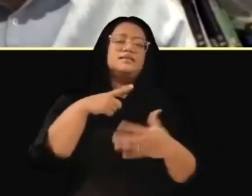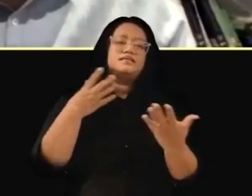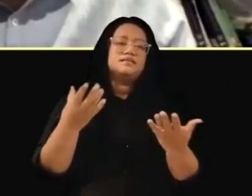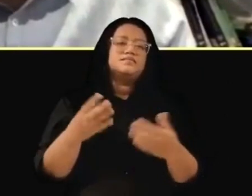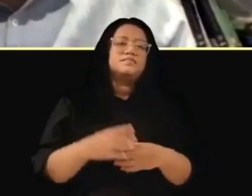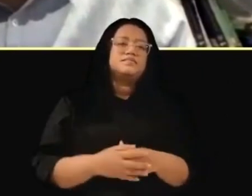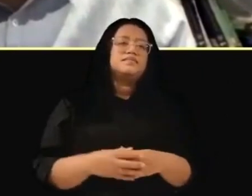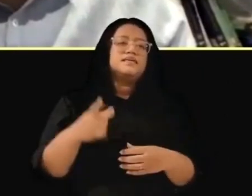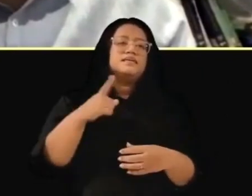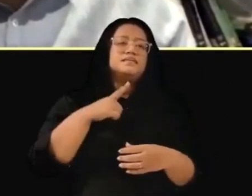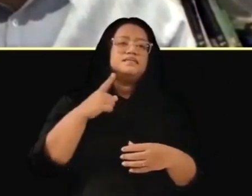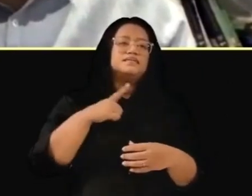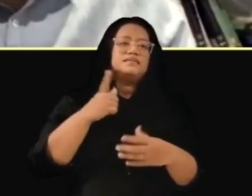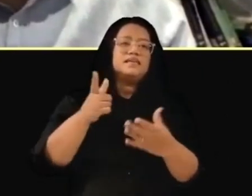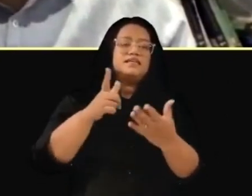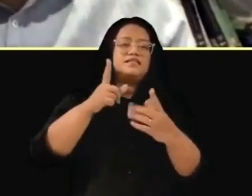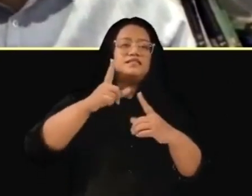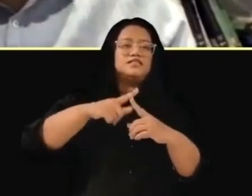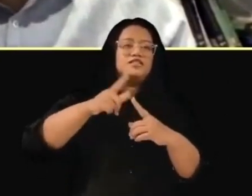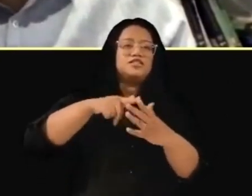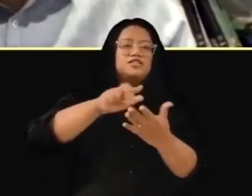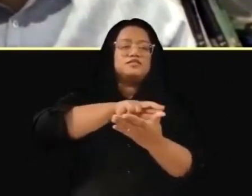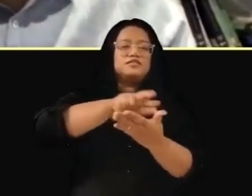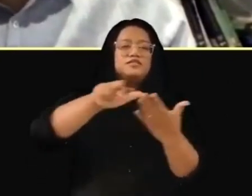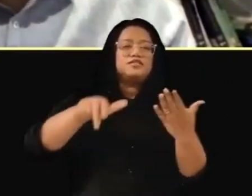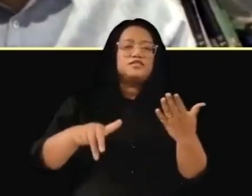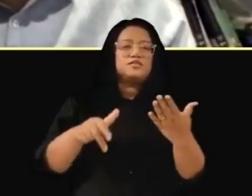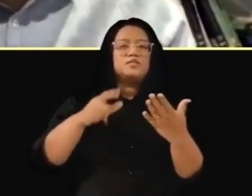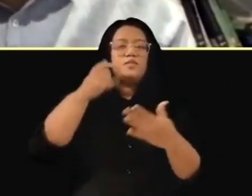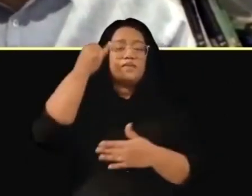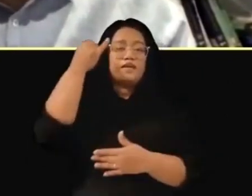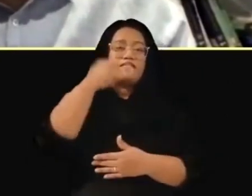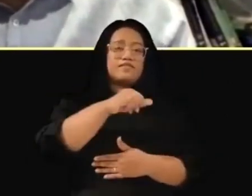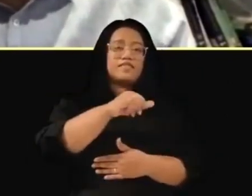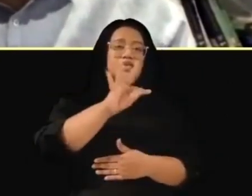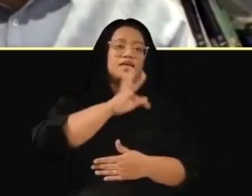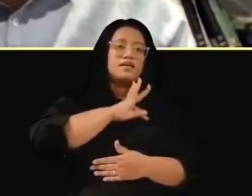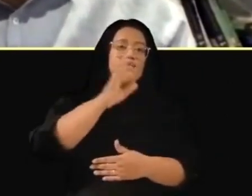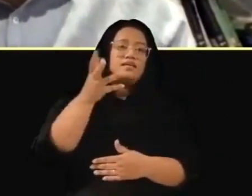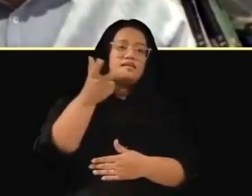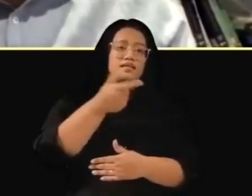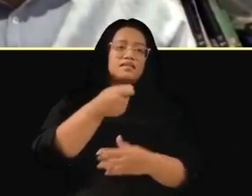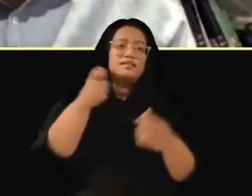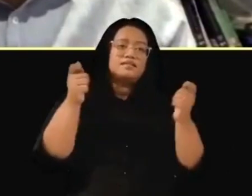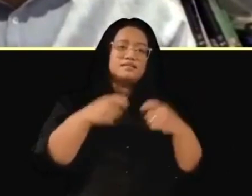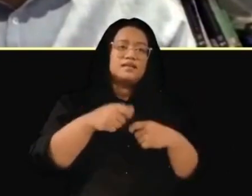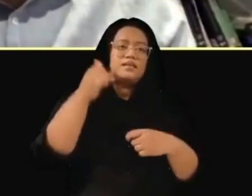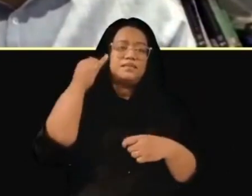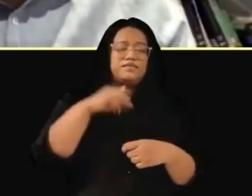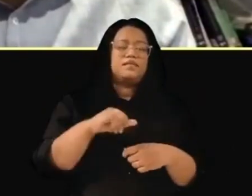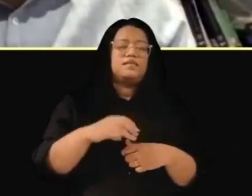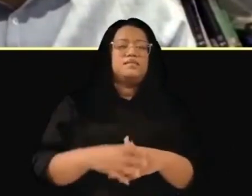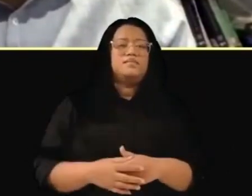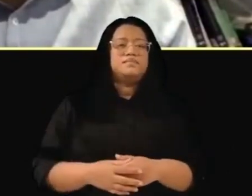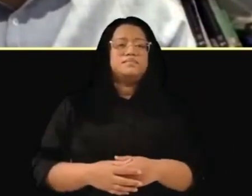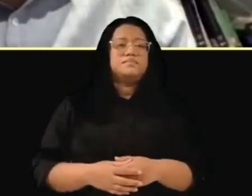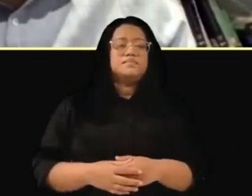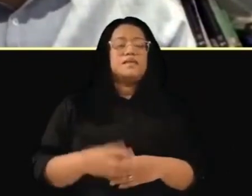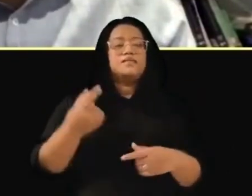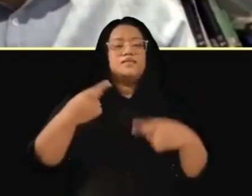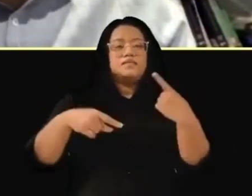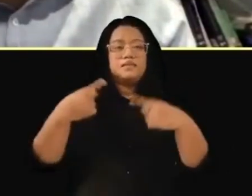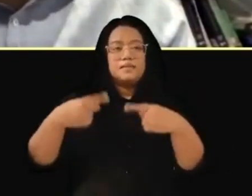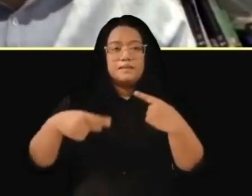bastante importantes, né, capacidade técnica para evitar esse tipo de situação. E me parece que, infelizmente, né, esse debate não